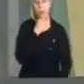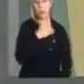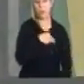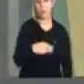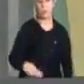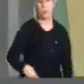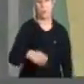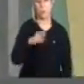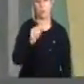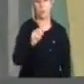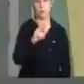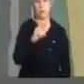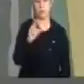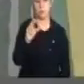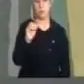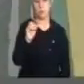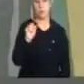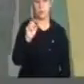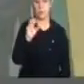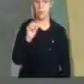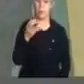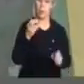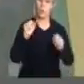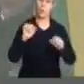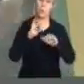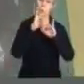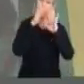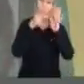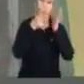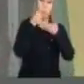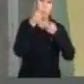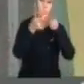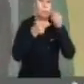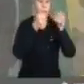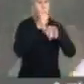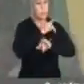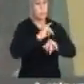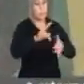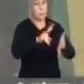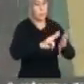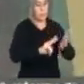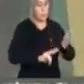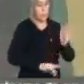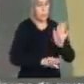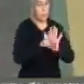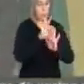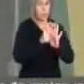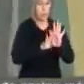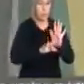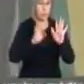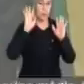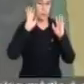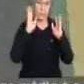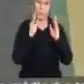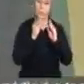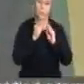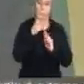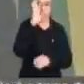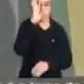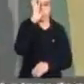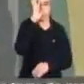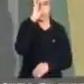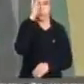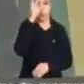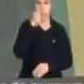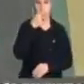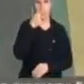Barroso, de forma muito clara, e lógico que eu não vou ler o teor completo da decisão do ministro Barroso, mas para